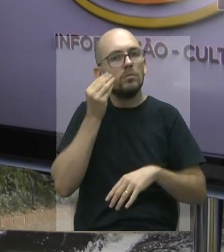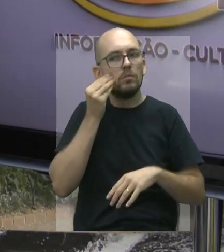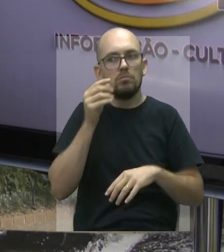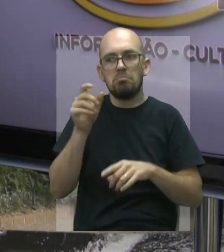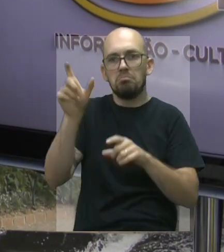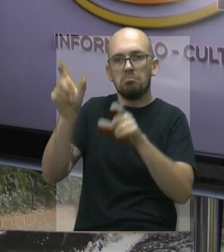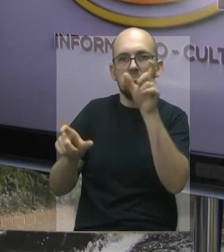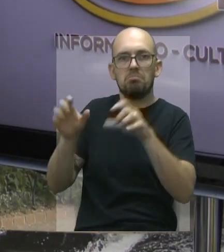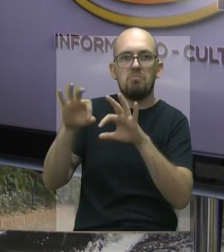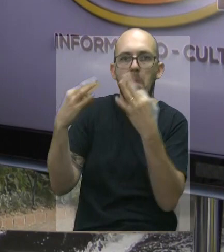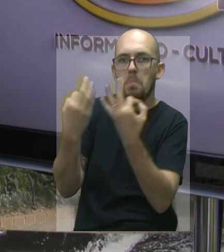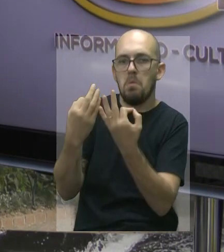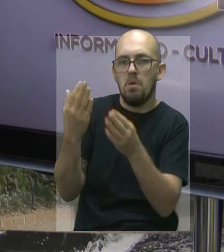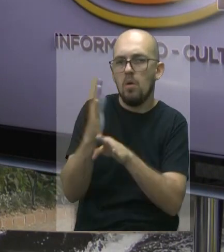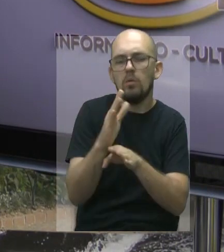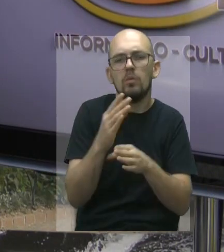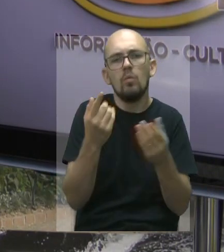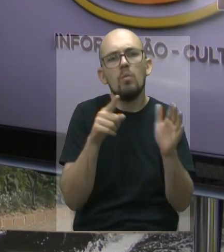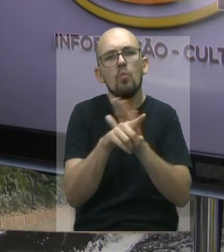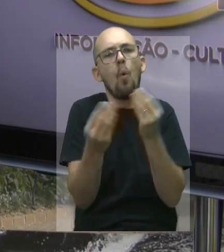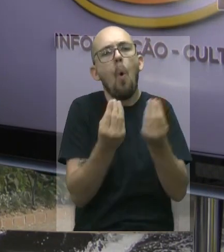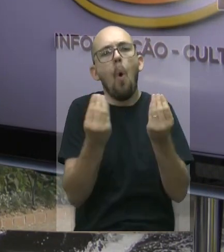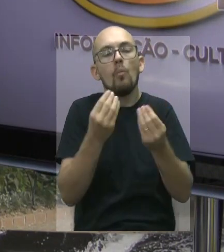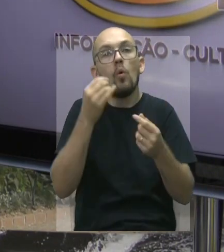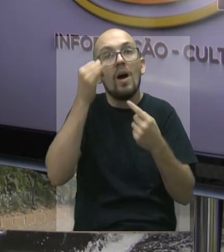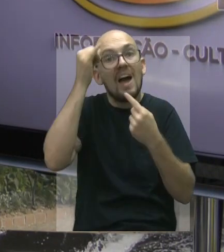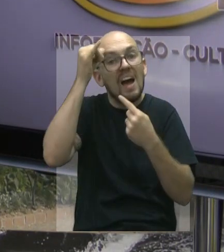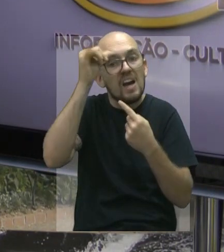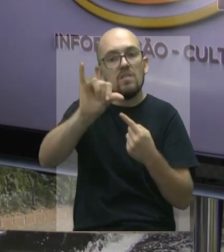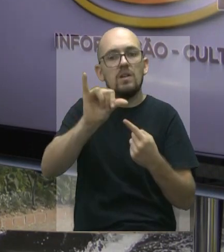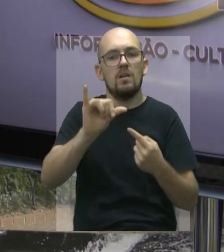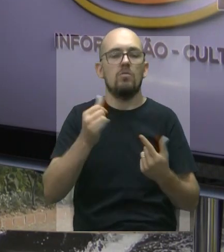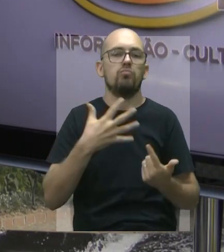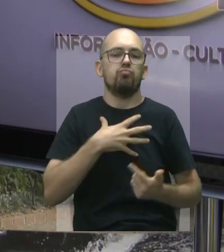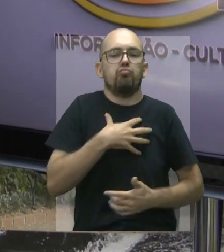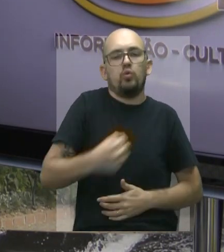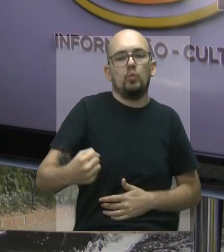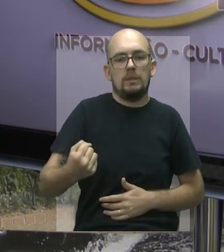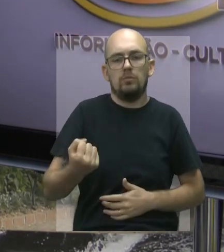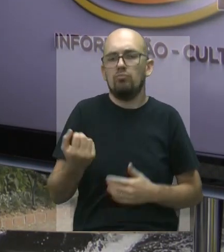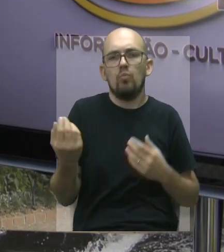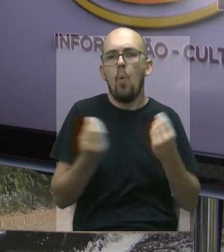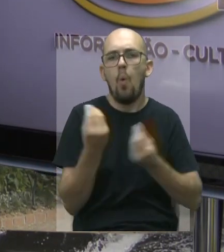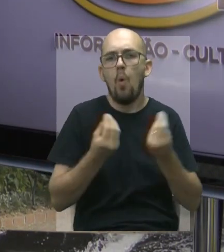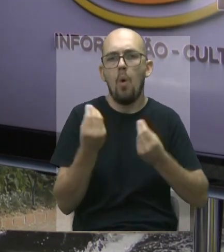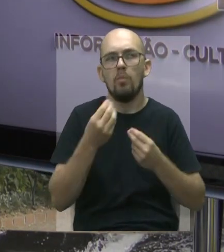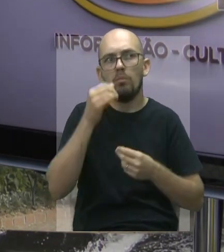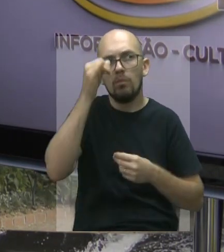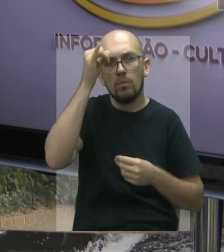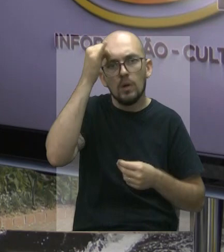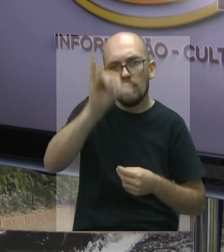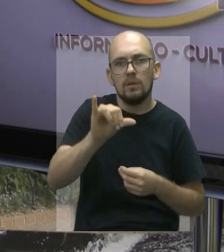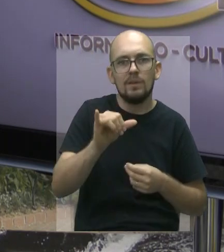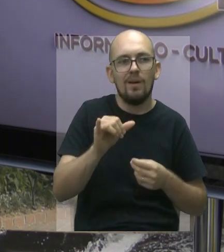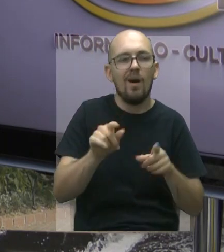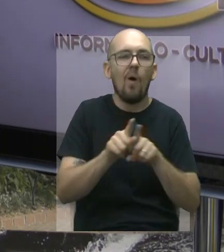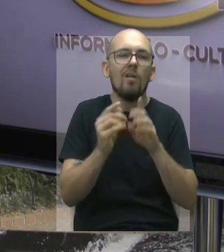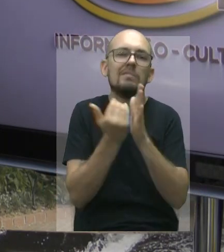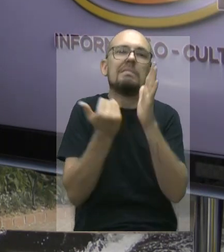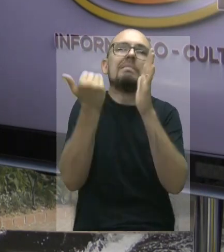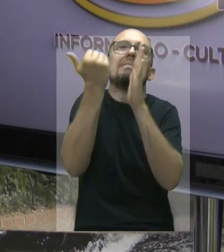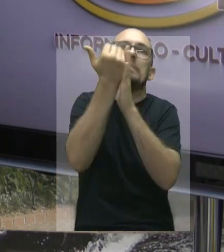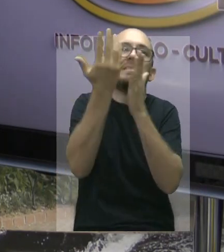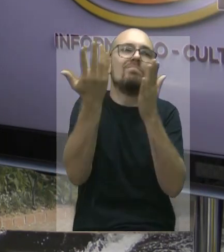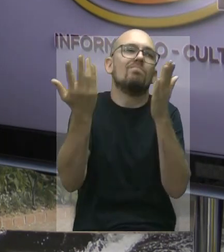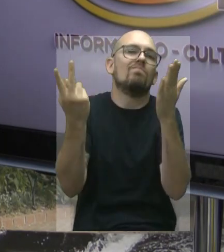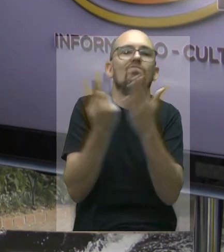ente familiar. Como é que é feito esse trabalho de prevenção? Como é que a pessoa pode se prevenir de chegar a um ponto extremo como o